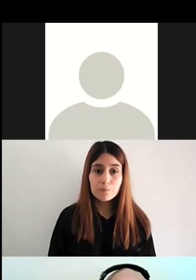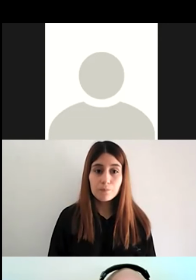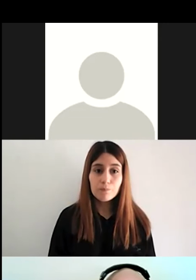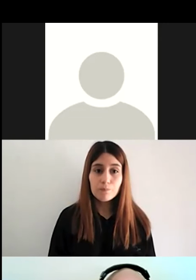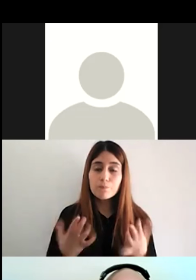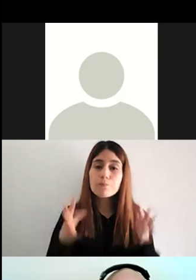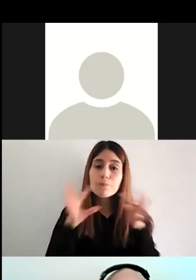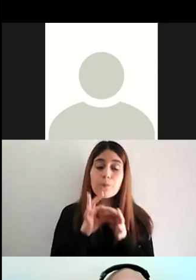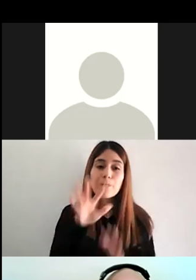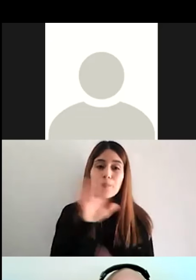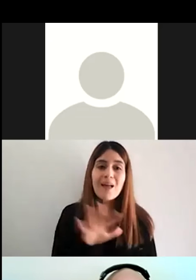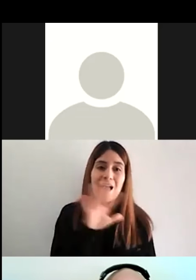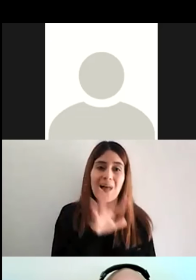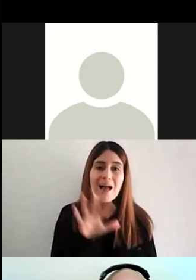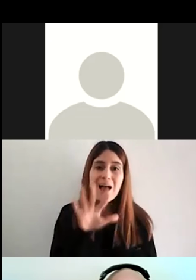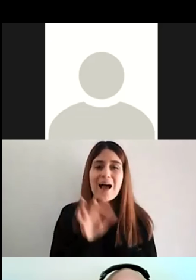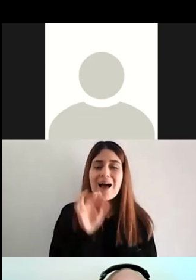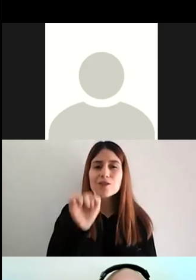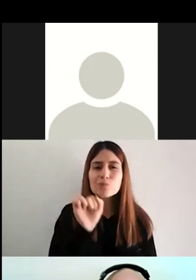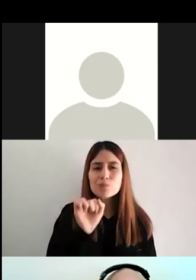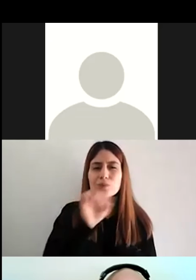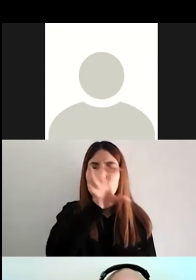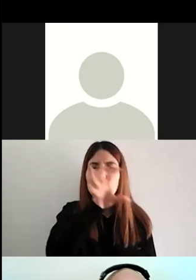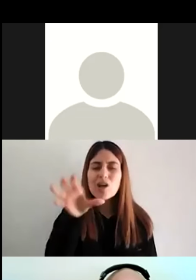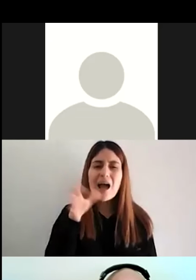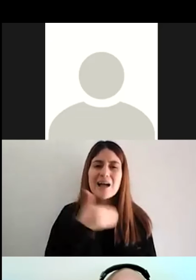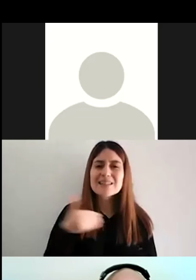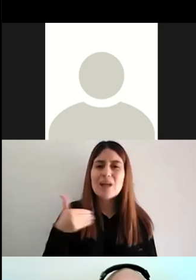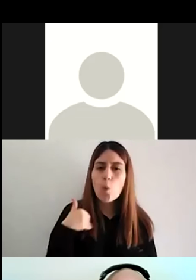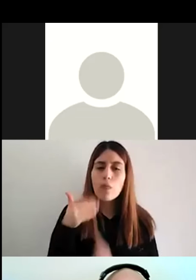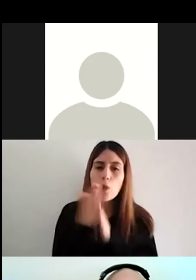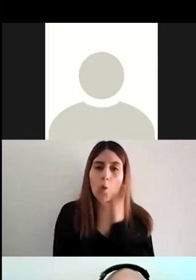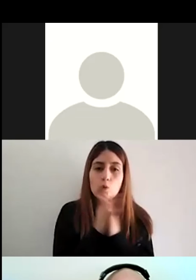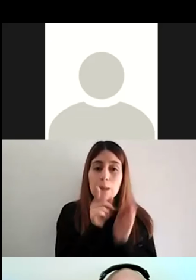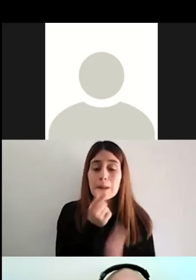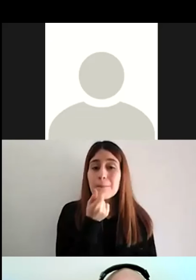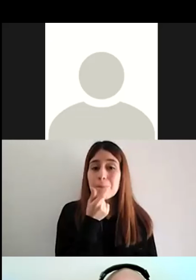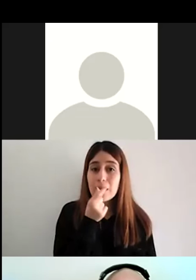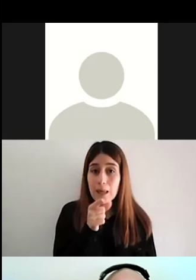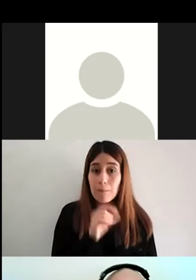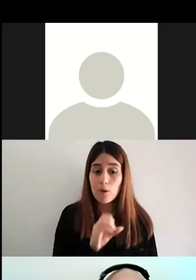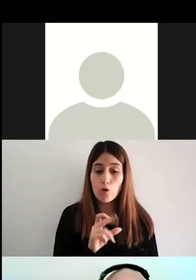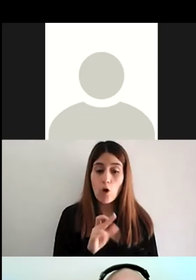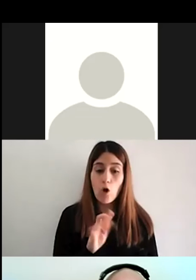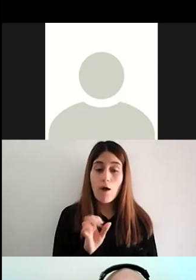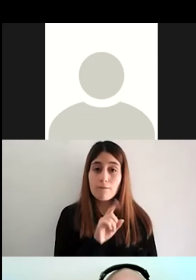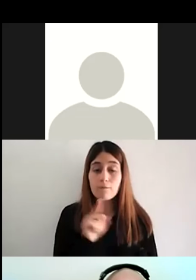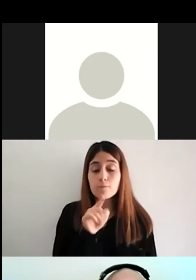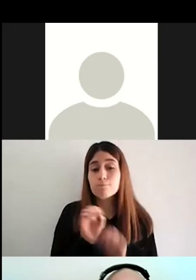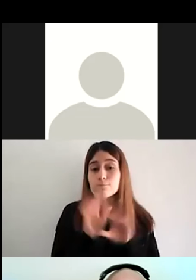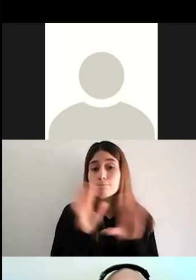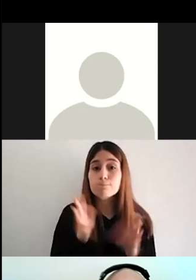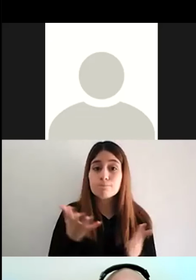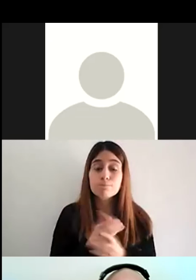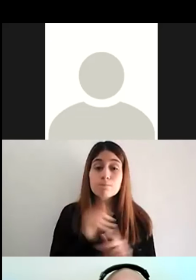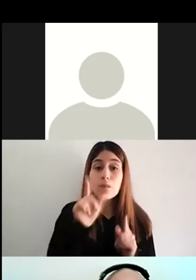Relativamente às áreas, regiões de saúde de utilização dos medicamentos órfãos, essas, como seria de esperar, são